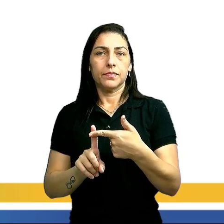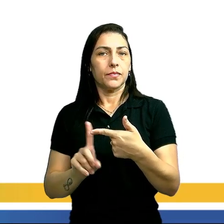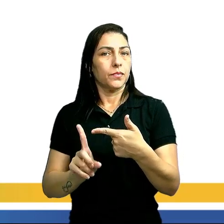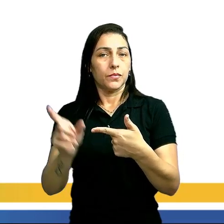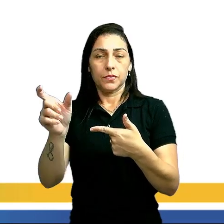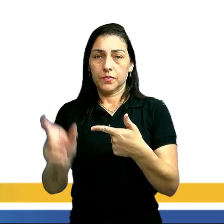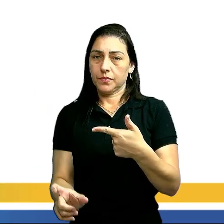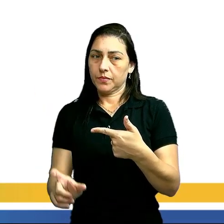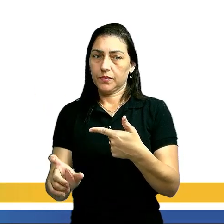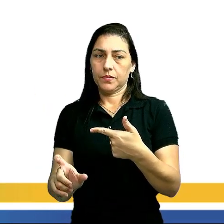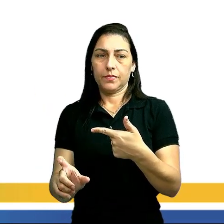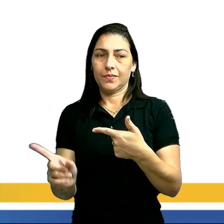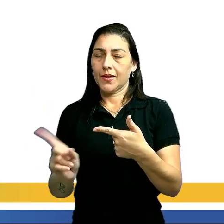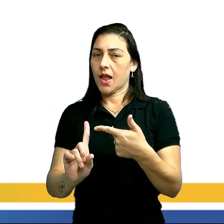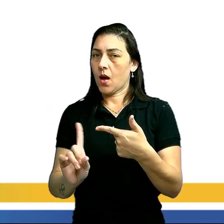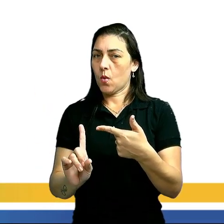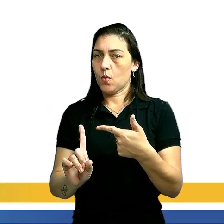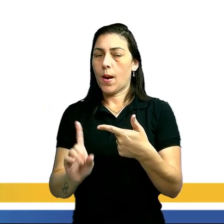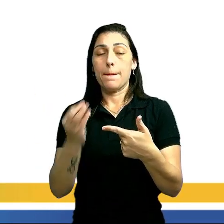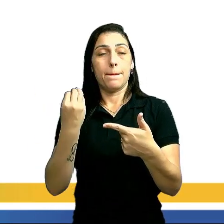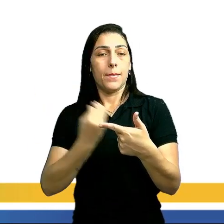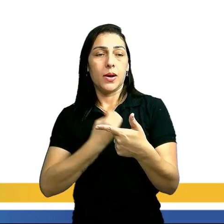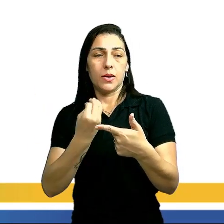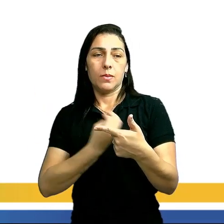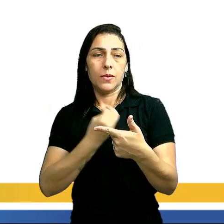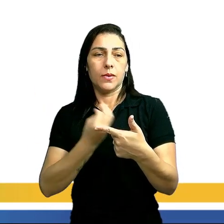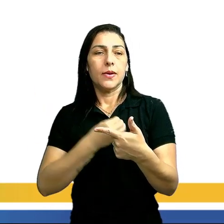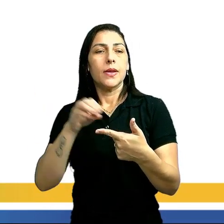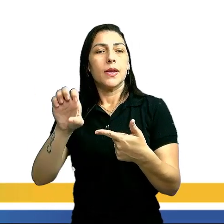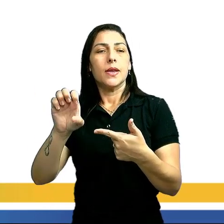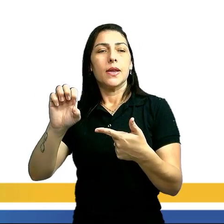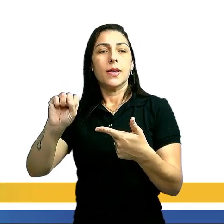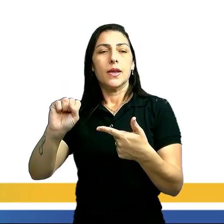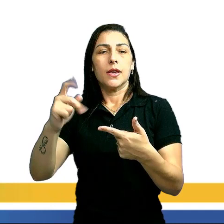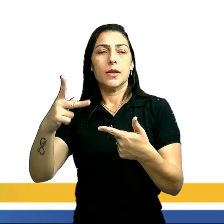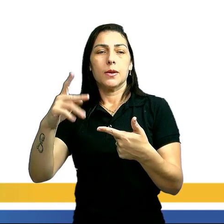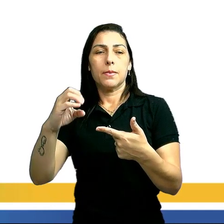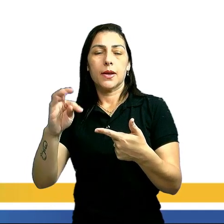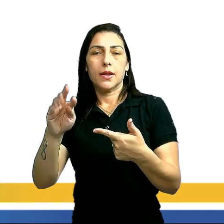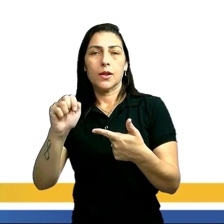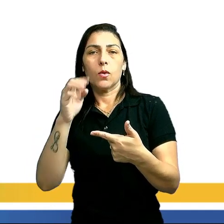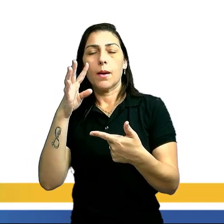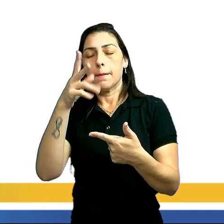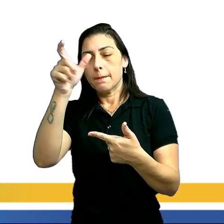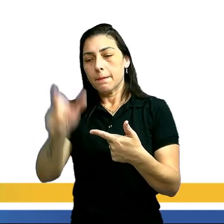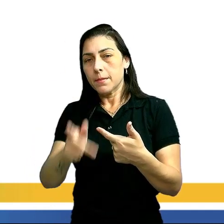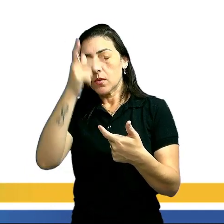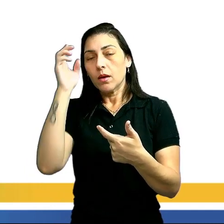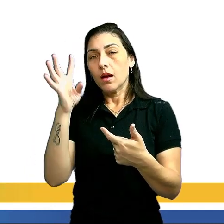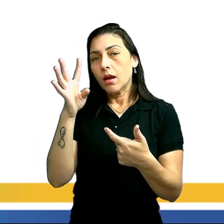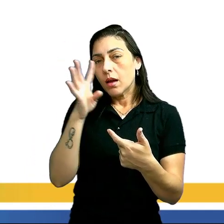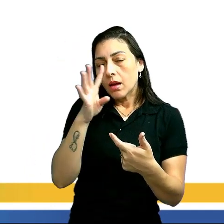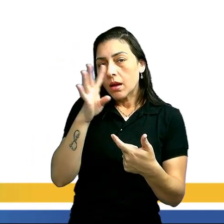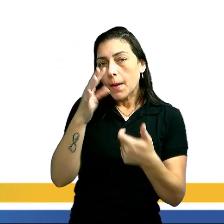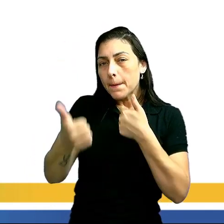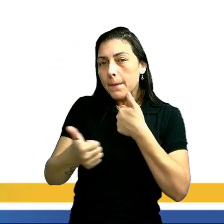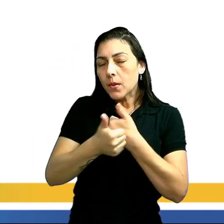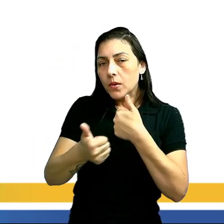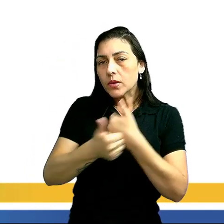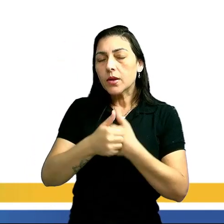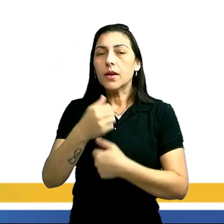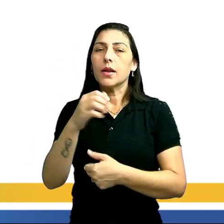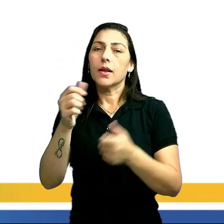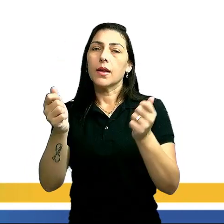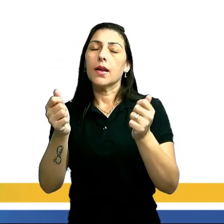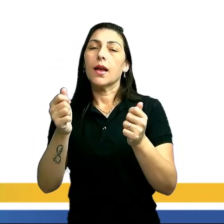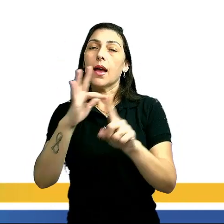não, aqui do espectador, a participação efetiva do espectador na obra, o que determina proximidade